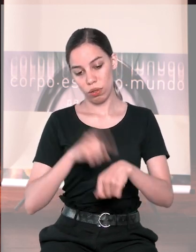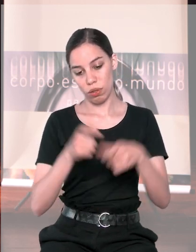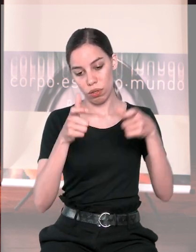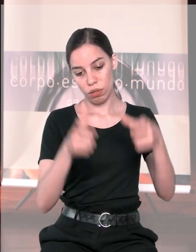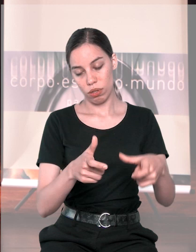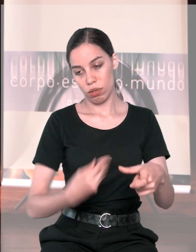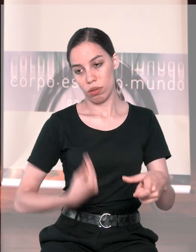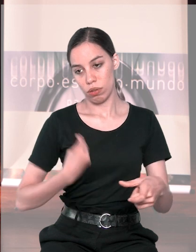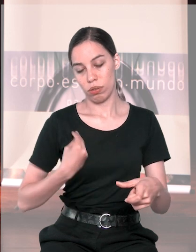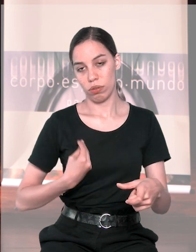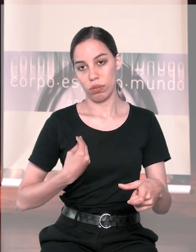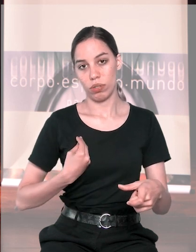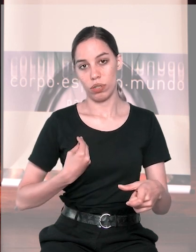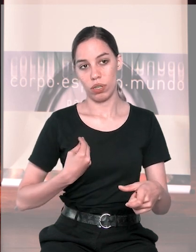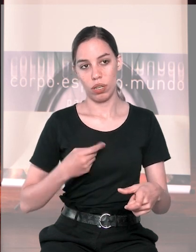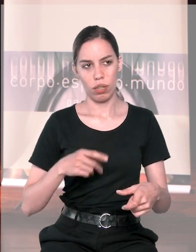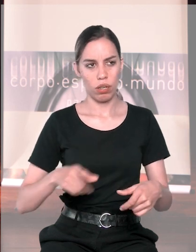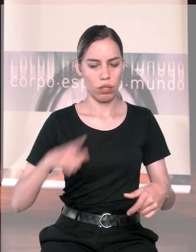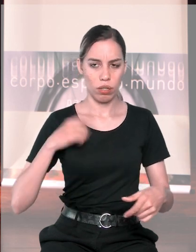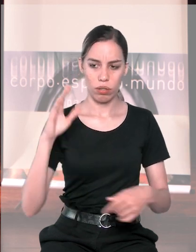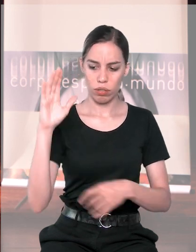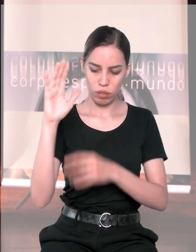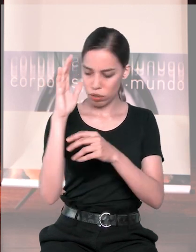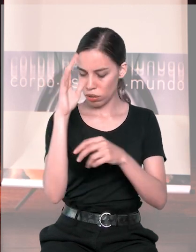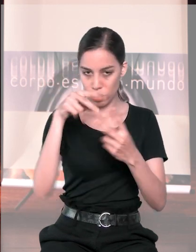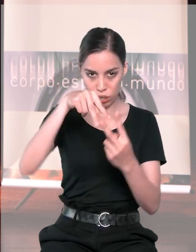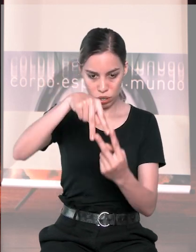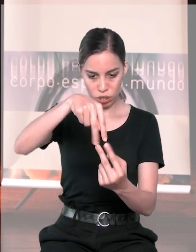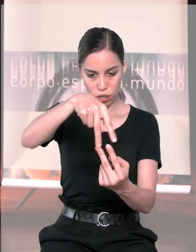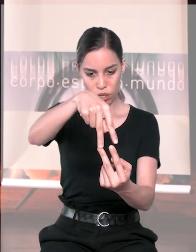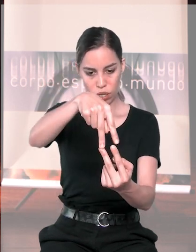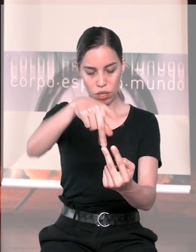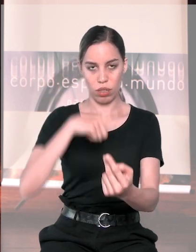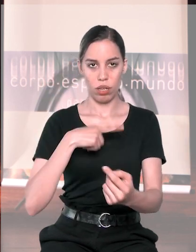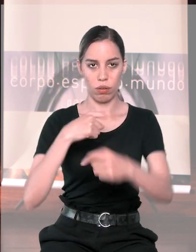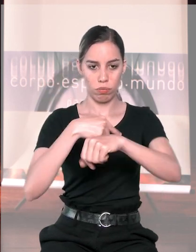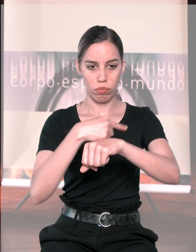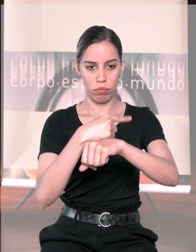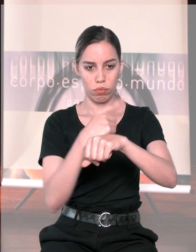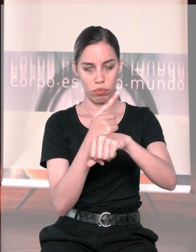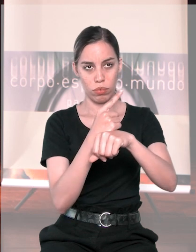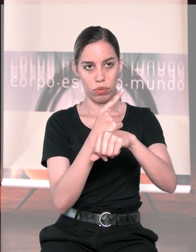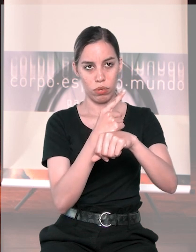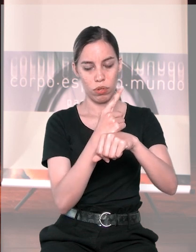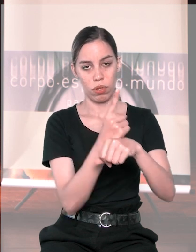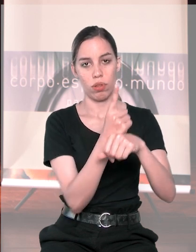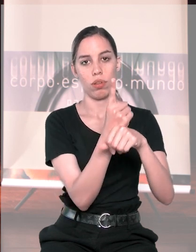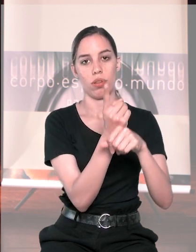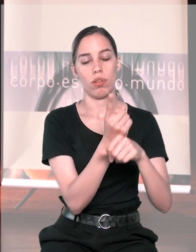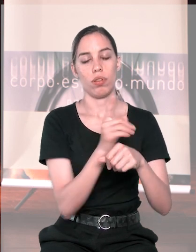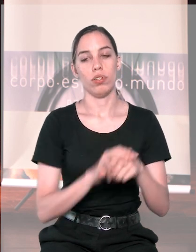tumbas. Mas na praça a sombra faz-se som, sob o relógio feito columbário, anunciando a inversão da rima